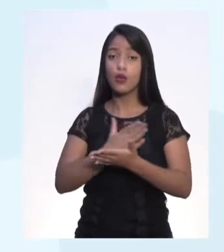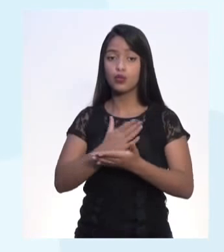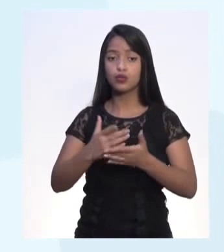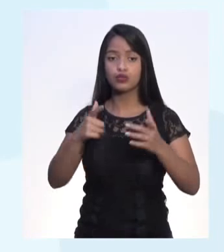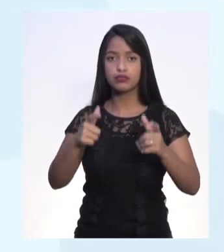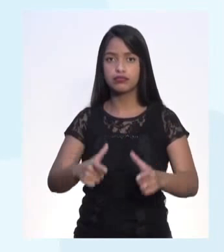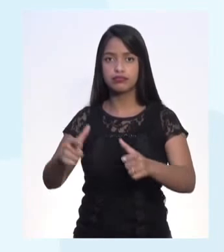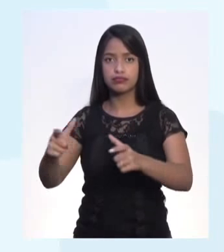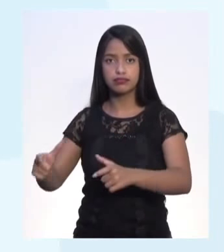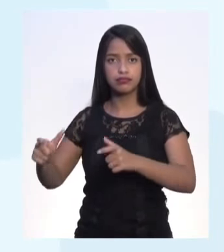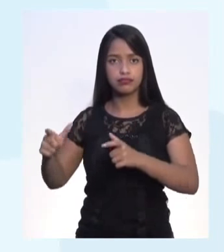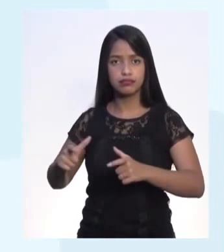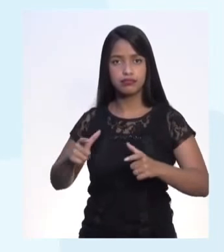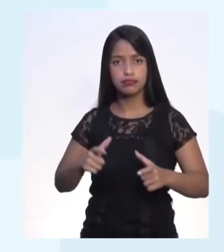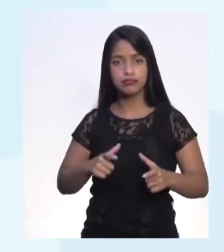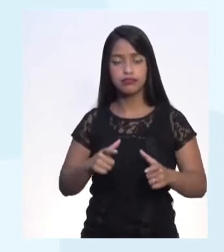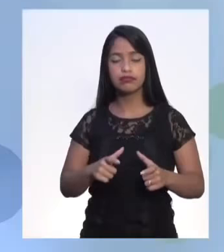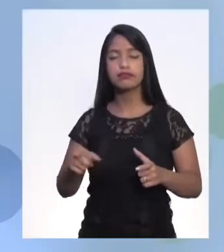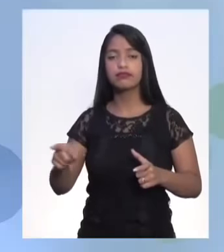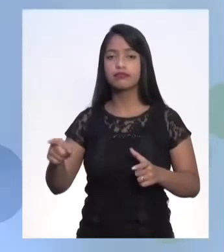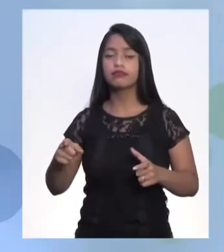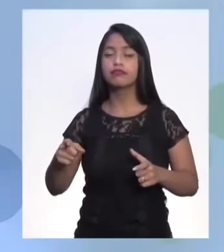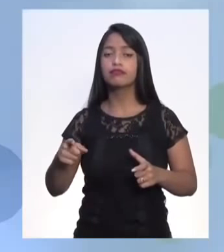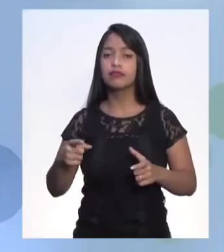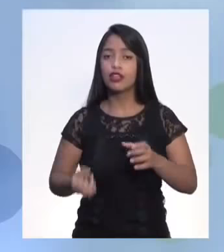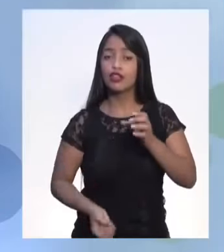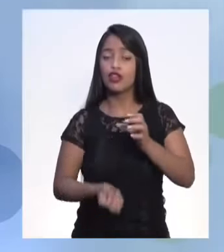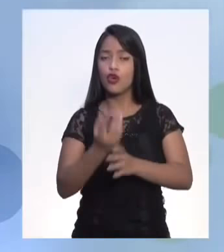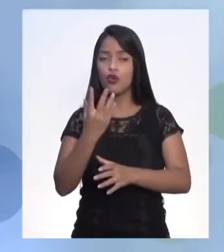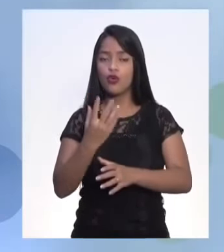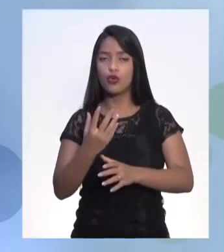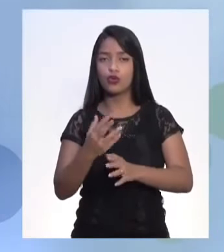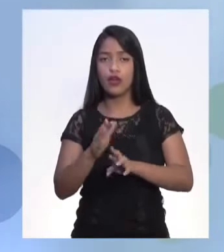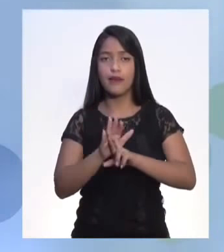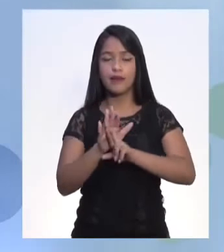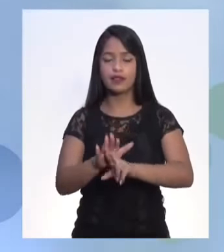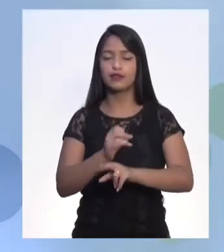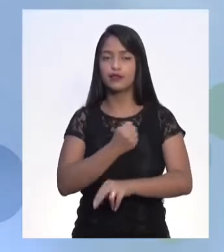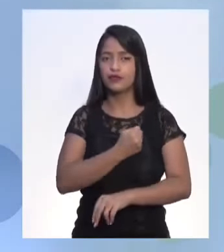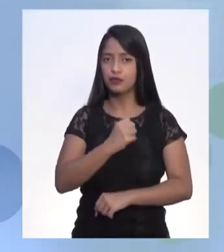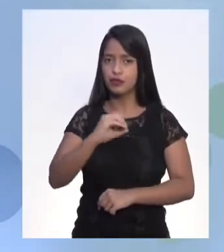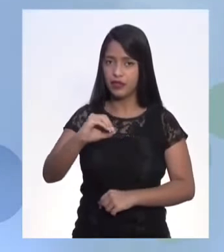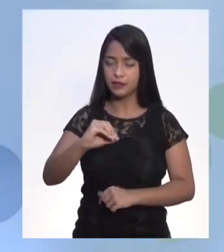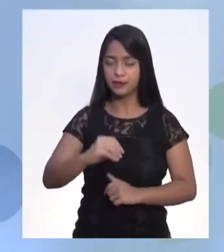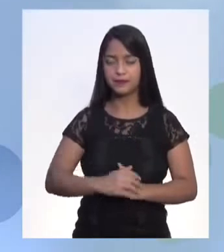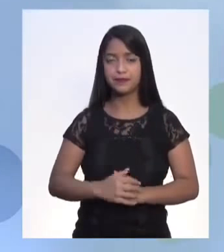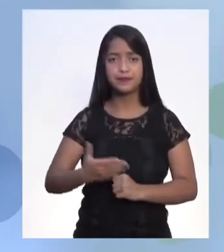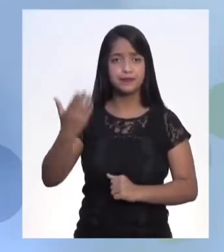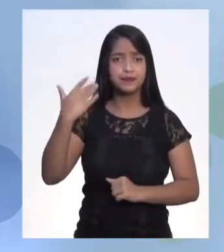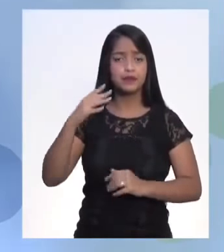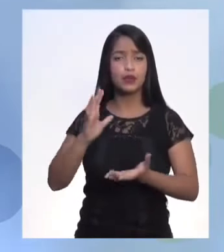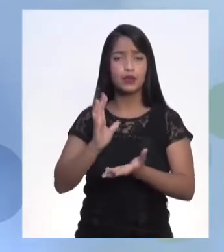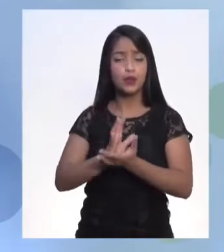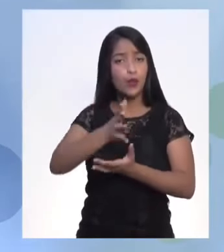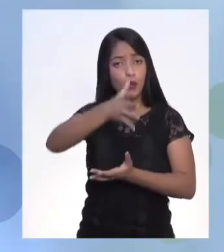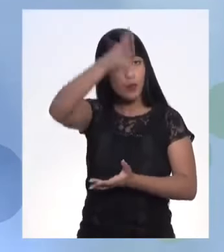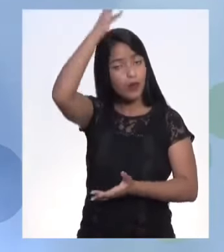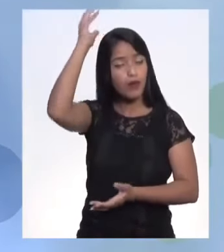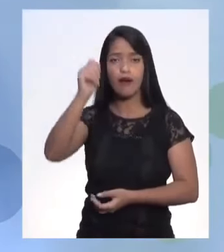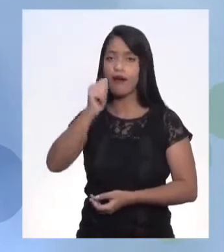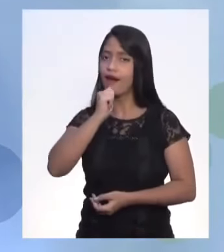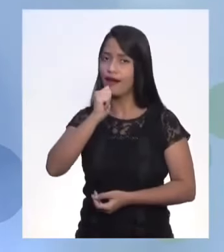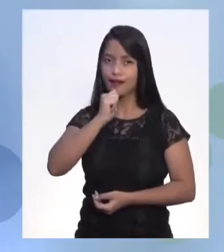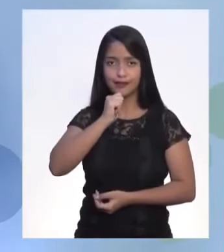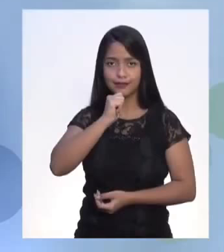ver isso aí posteriormente a a ideia da representação do zero ainda não é os romanos Romanos não utilizar uma representação